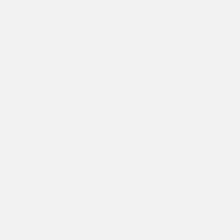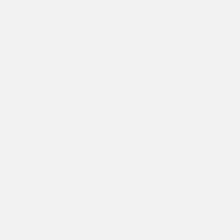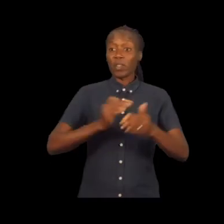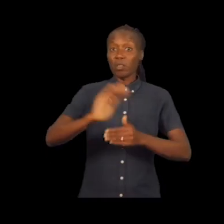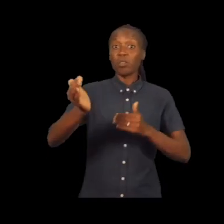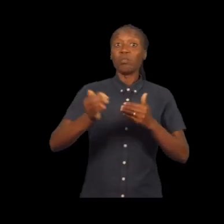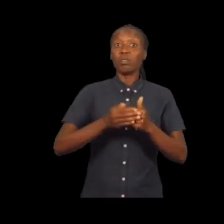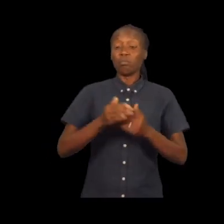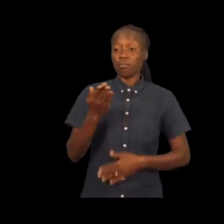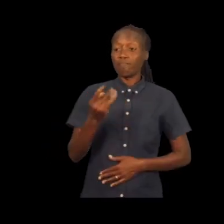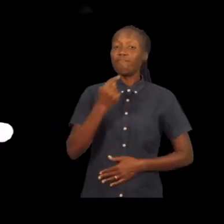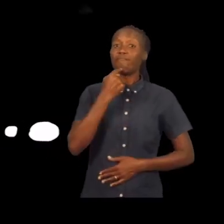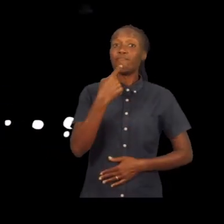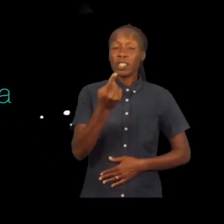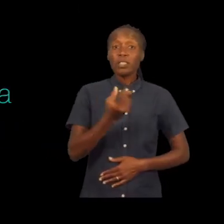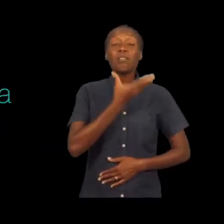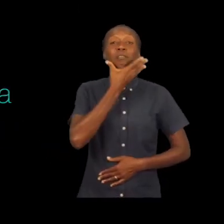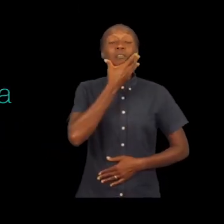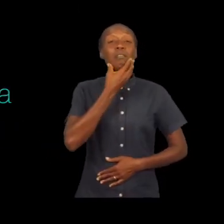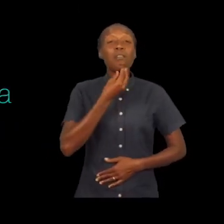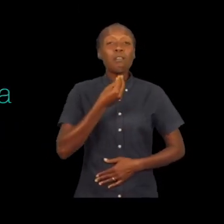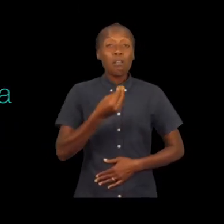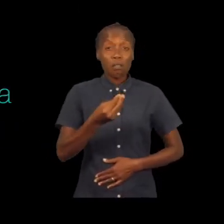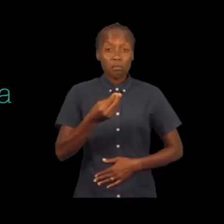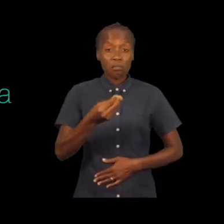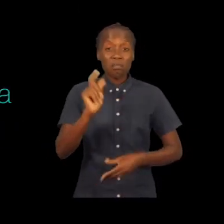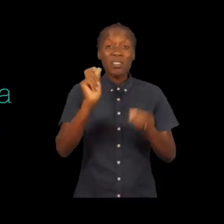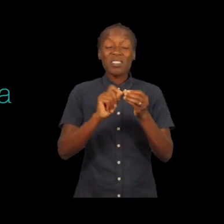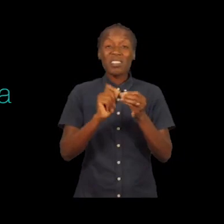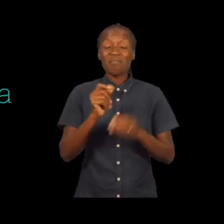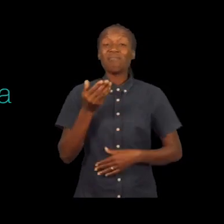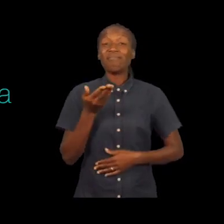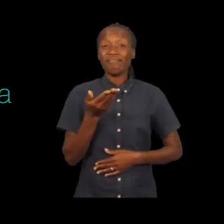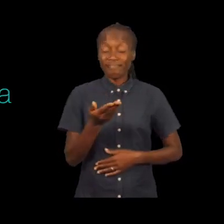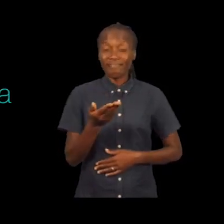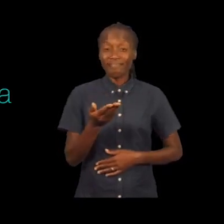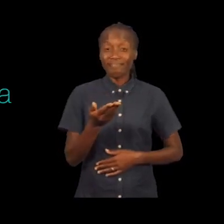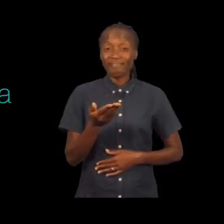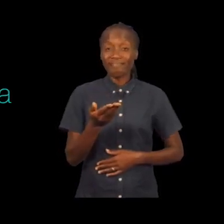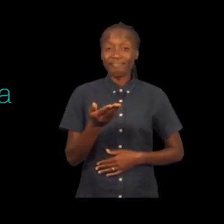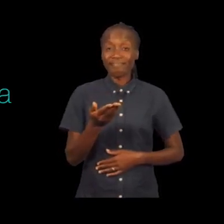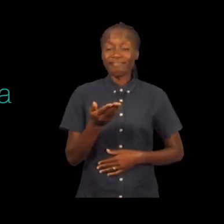vo novo disse que tem um senhor que já me encana